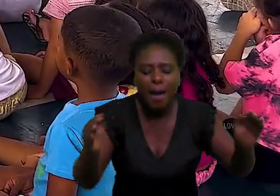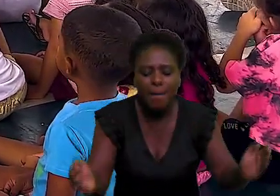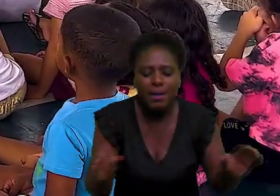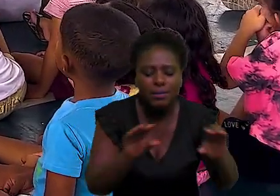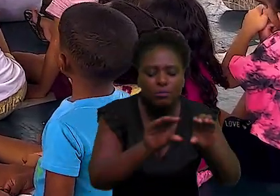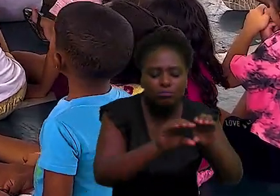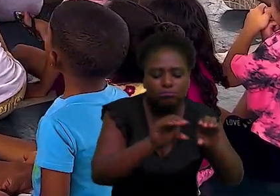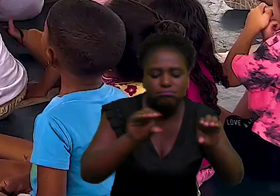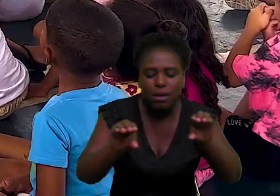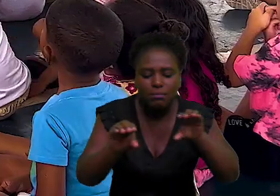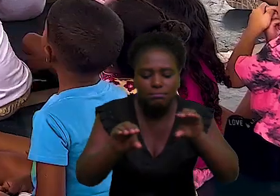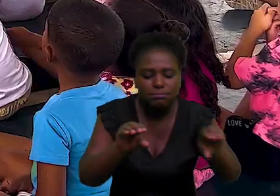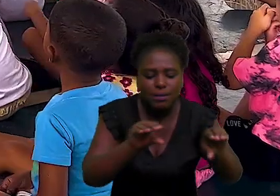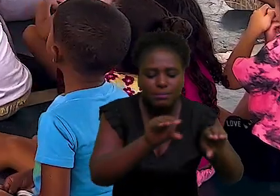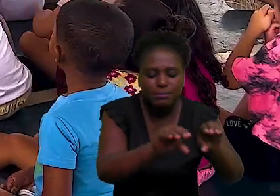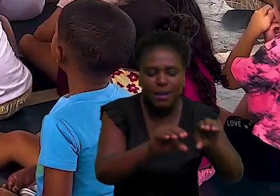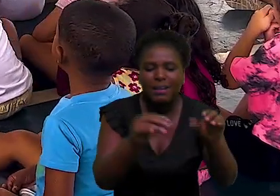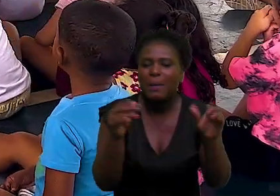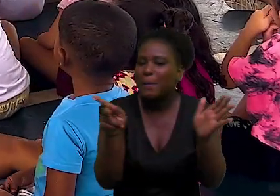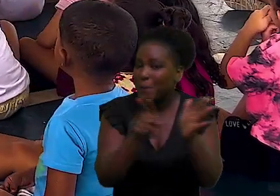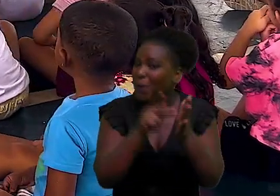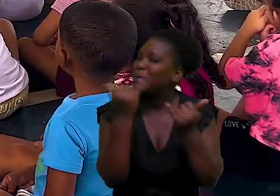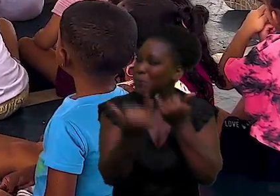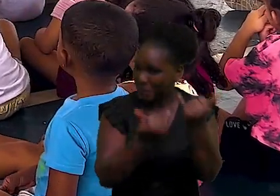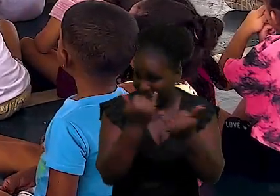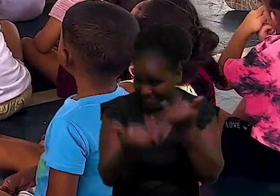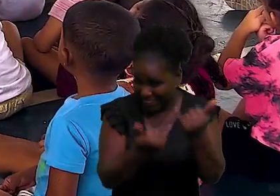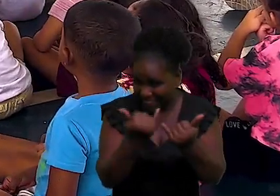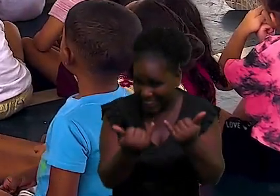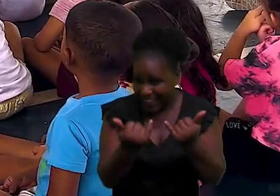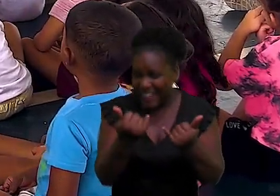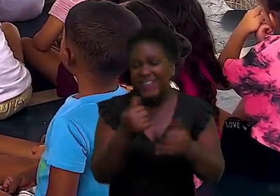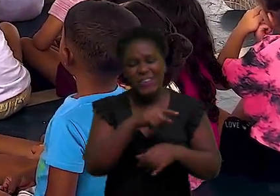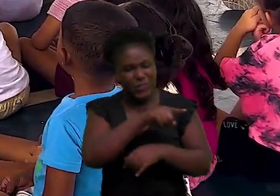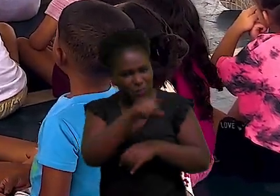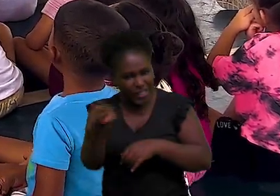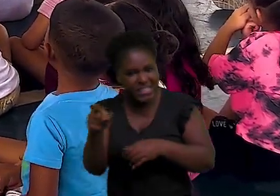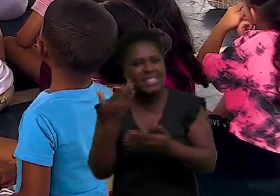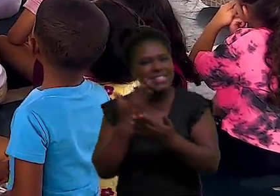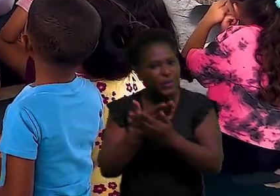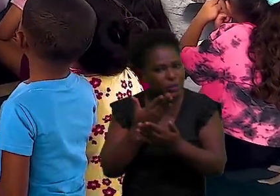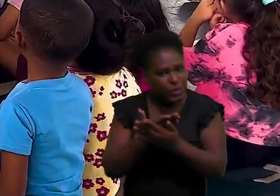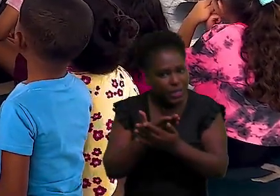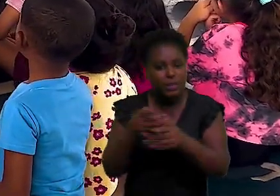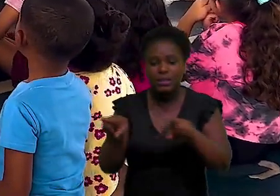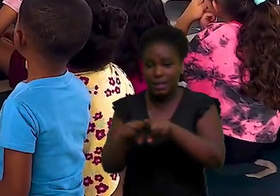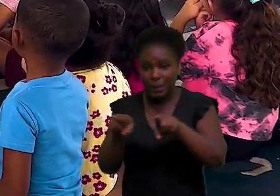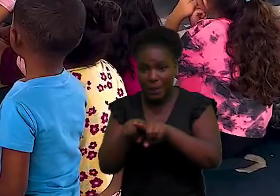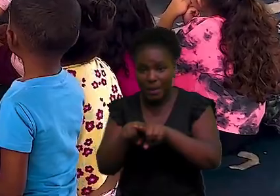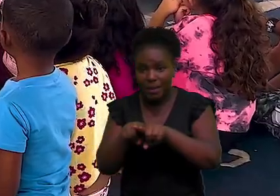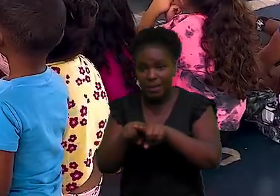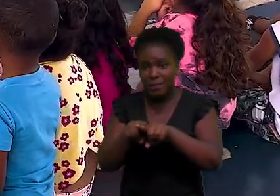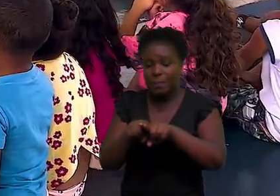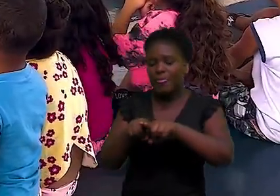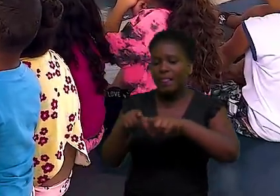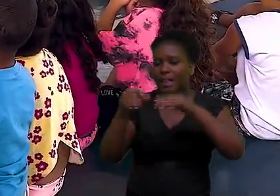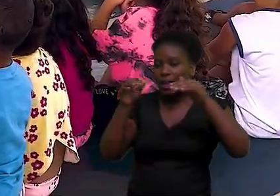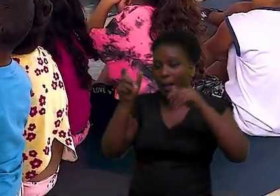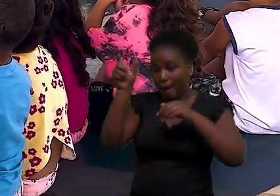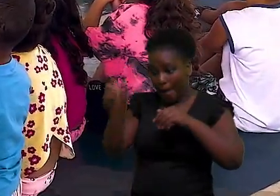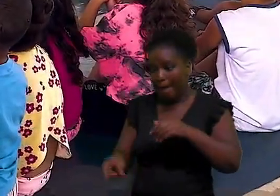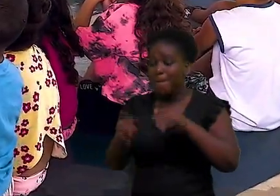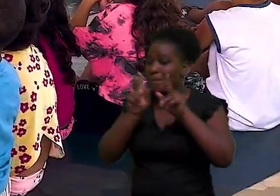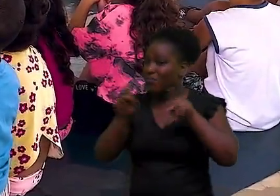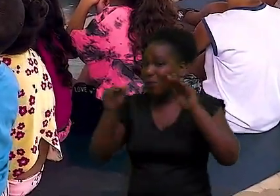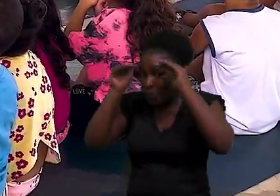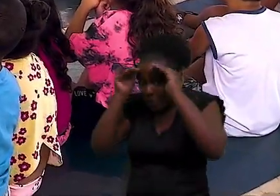sala? Aê! E tá todo mundo cuidando bem da sala? Dos blocos?